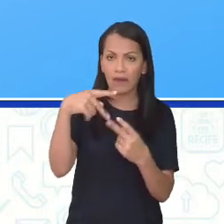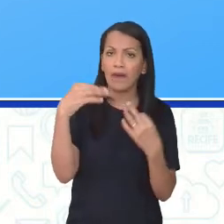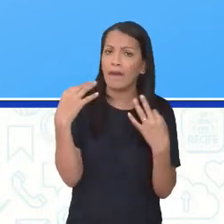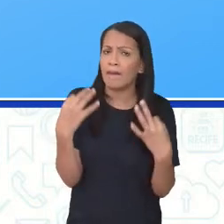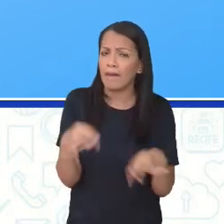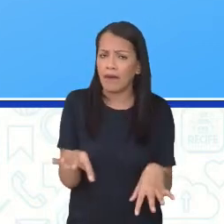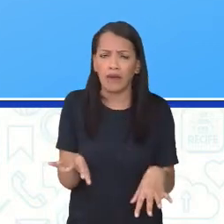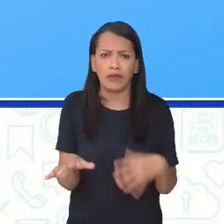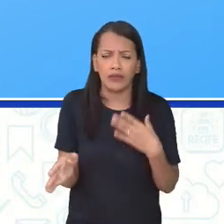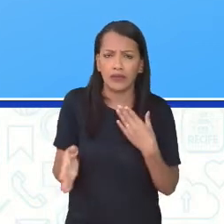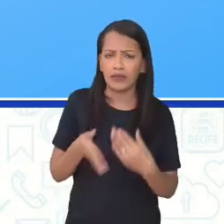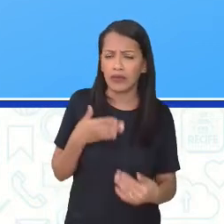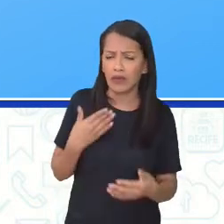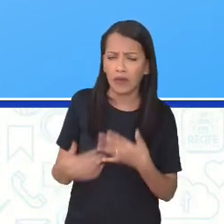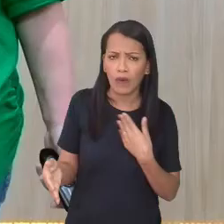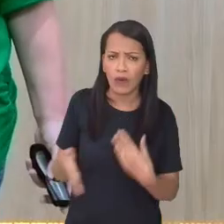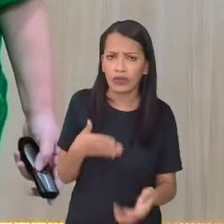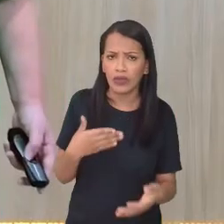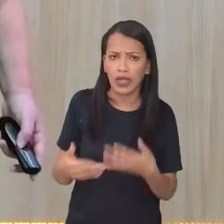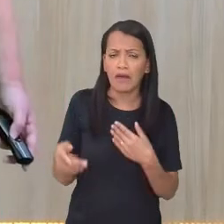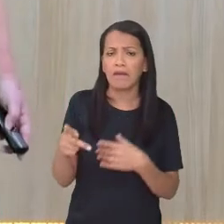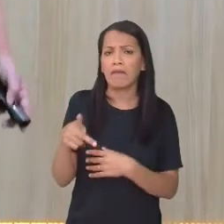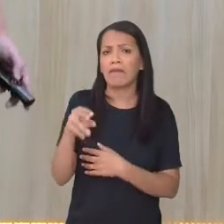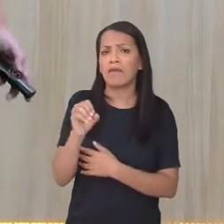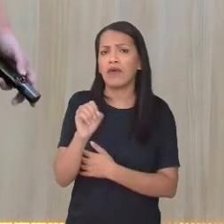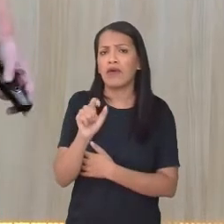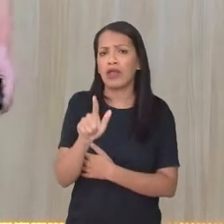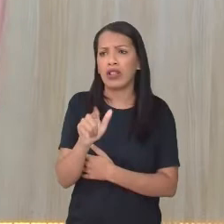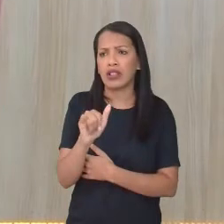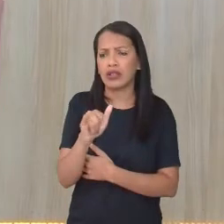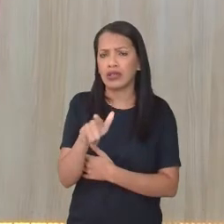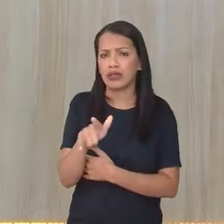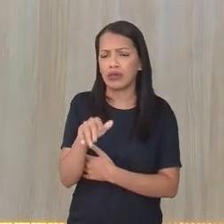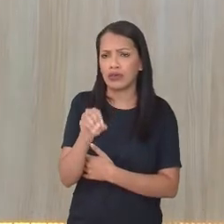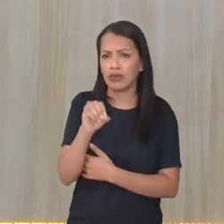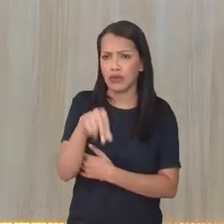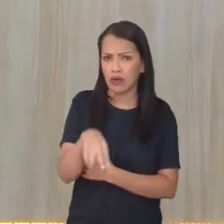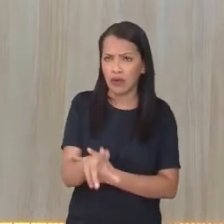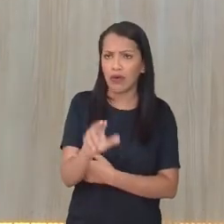podia servir para qualquer polígono. Então, vamos lá.